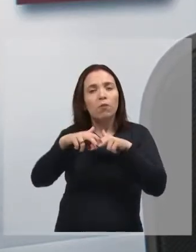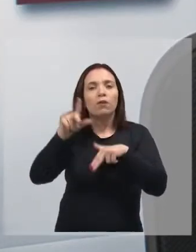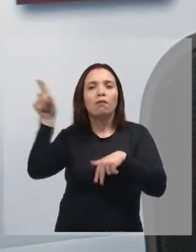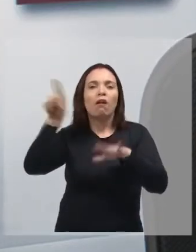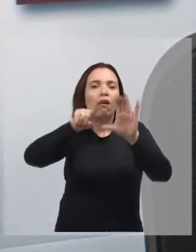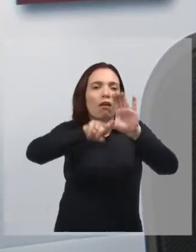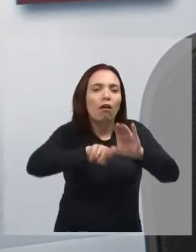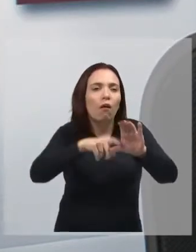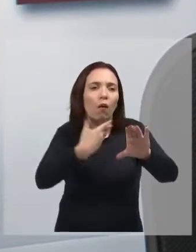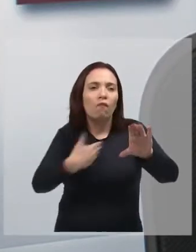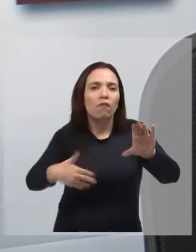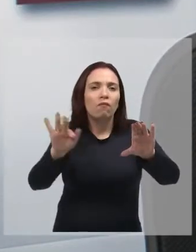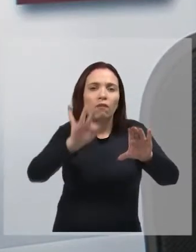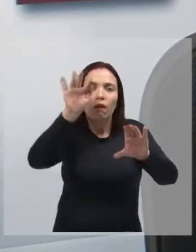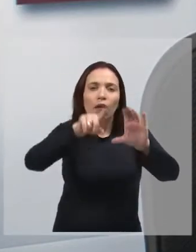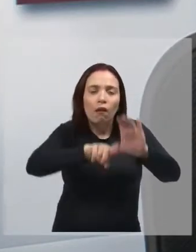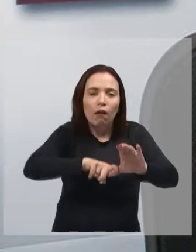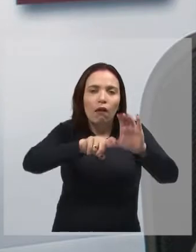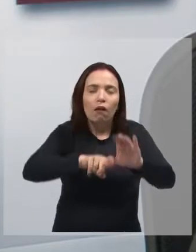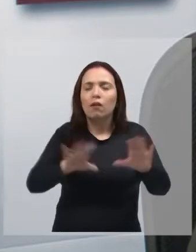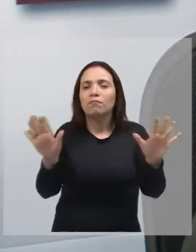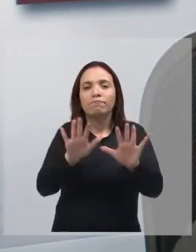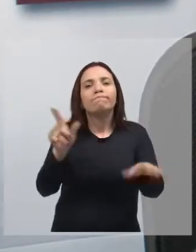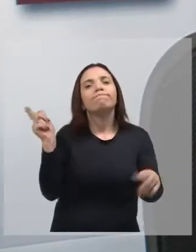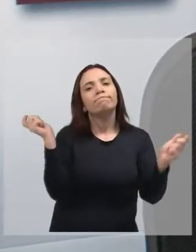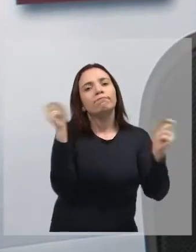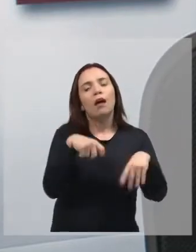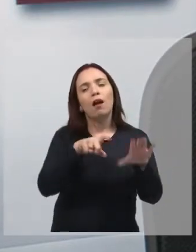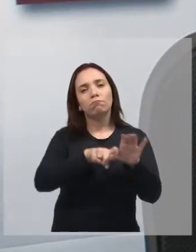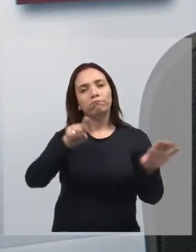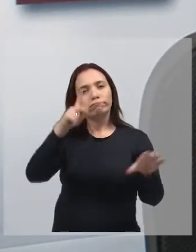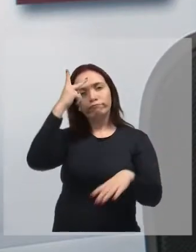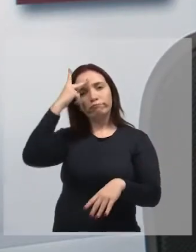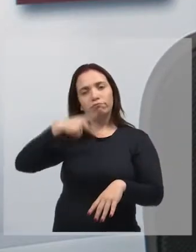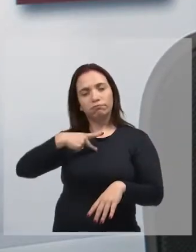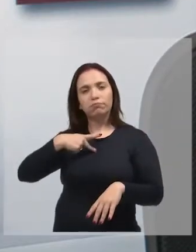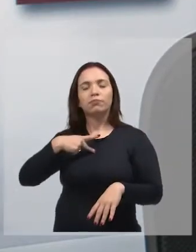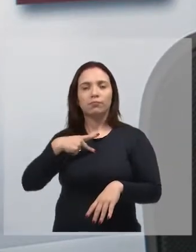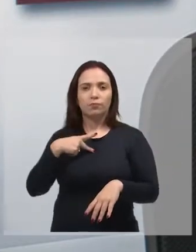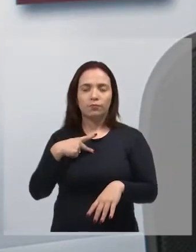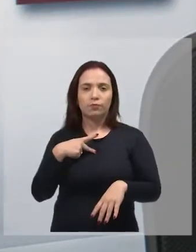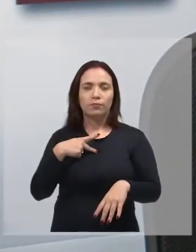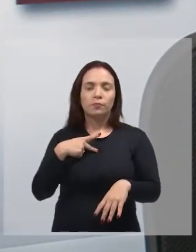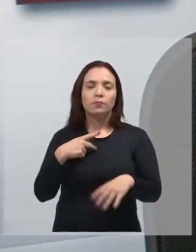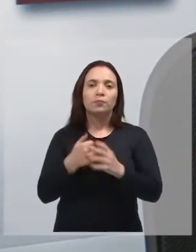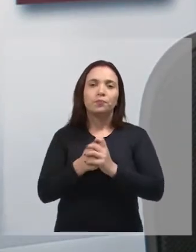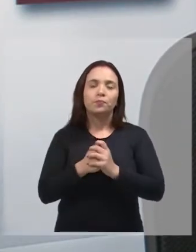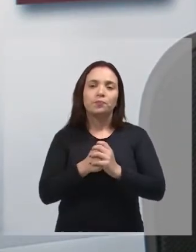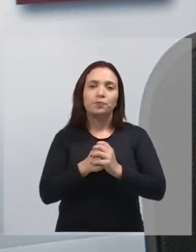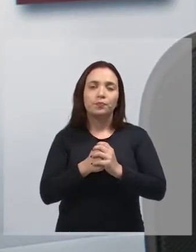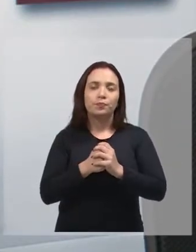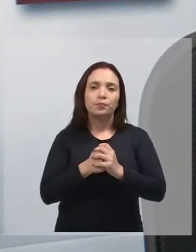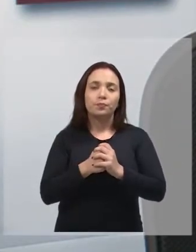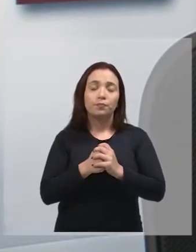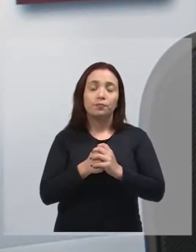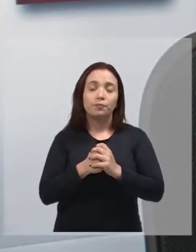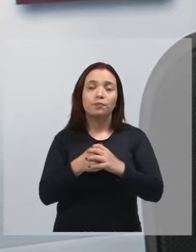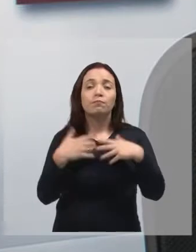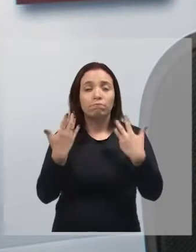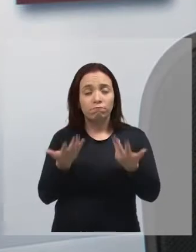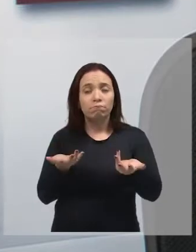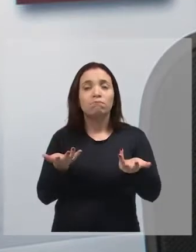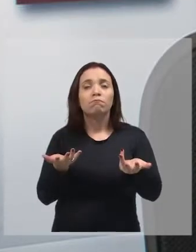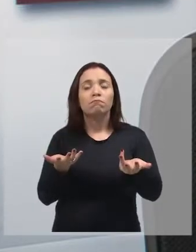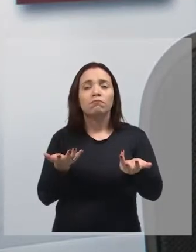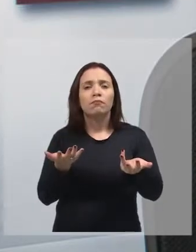a ele de não precisar centralizar a força com o presidente Jair Messias Bolsonaro. Mas, na grande